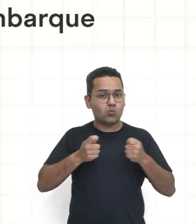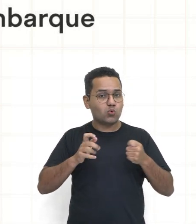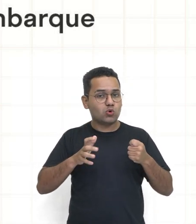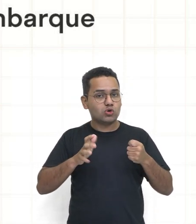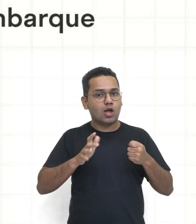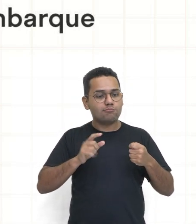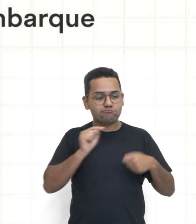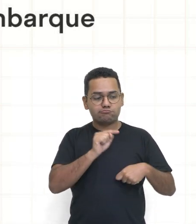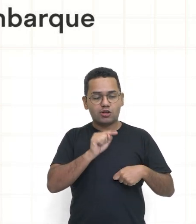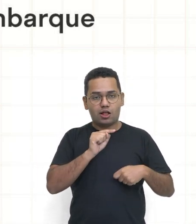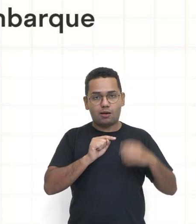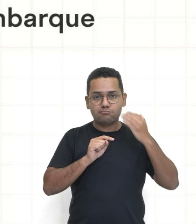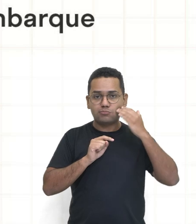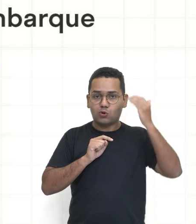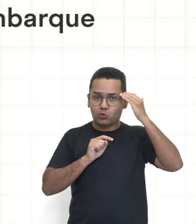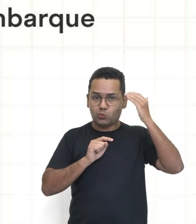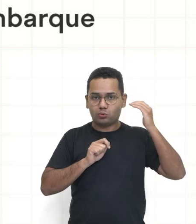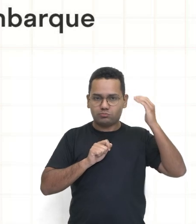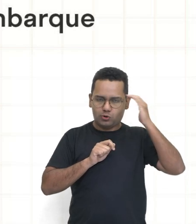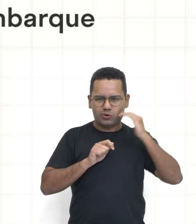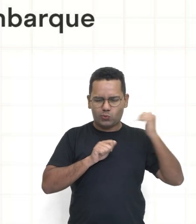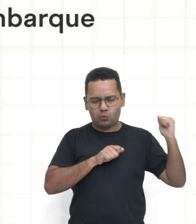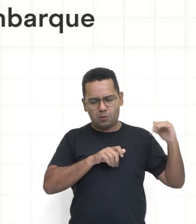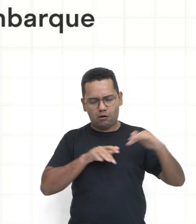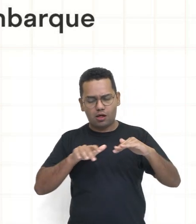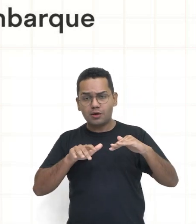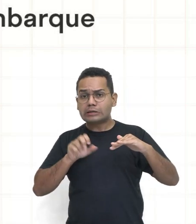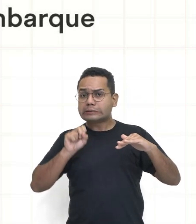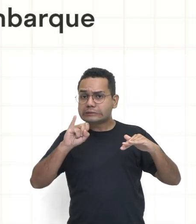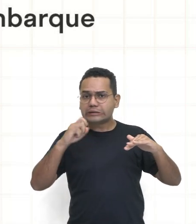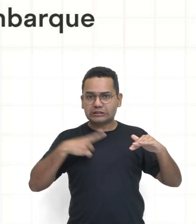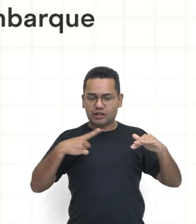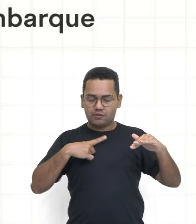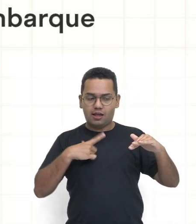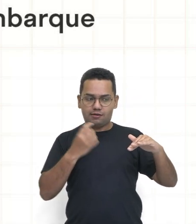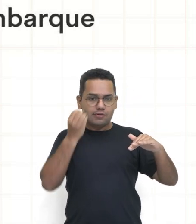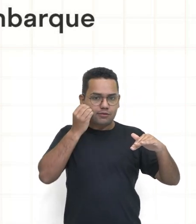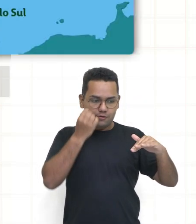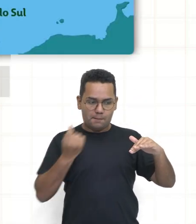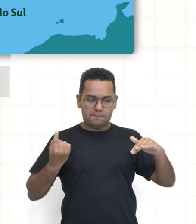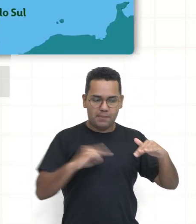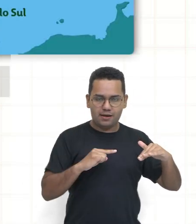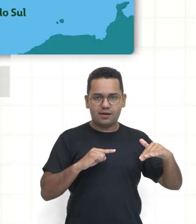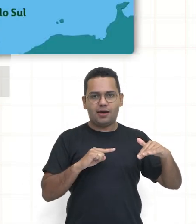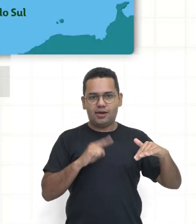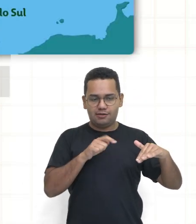houve justamente essa virada de curso da guerra, ok? Continuando.